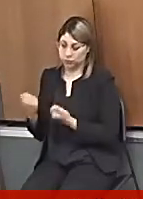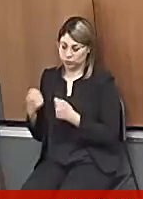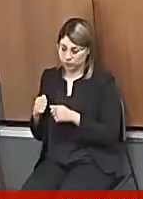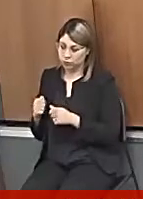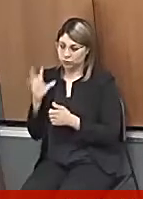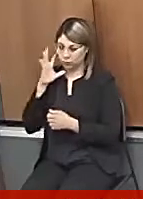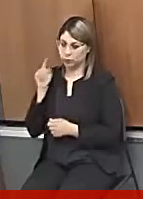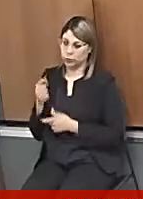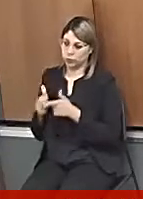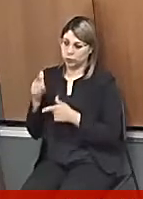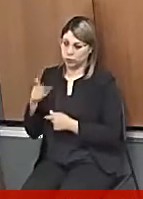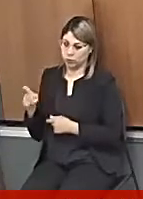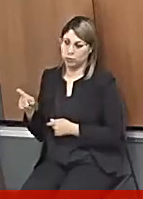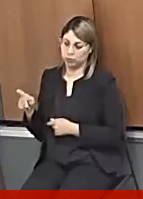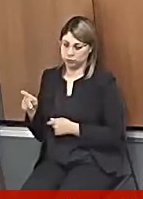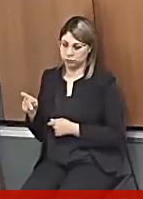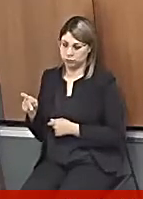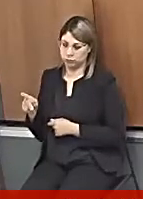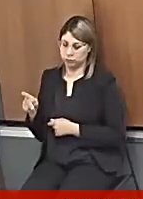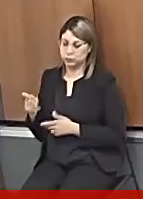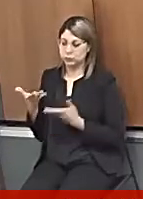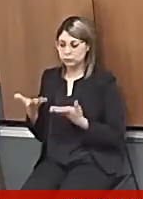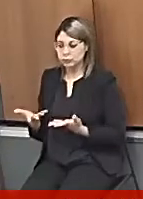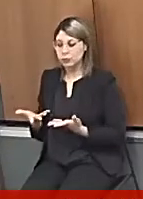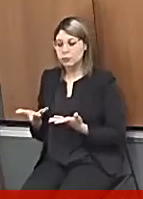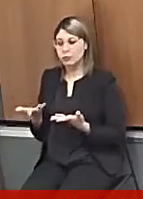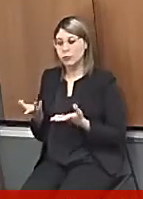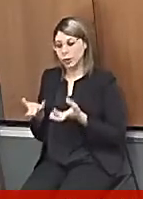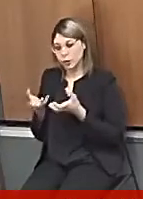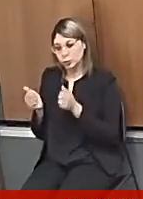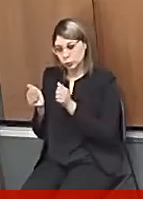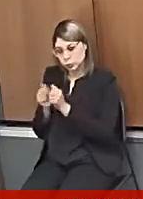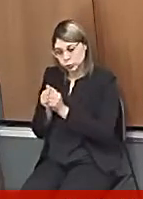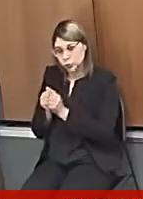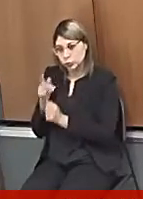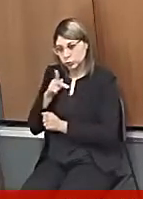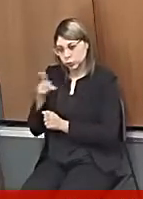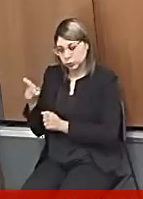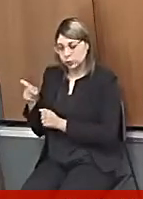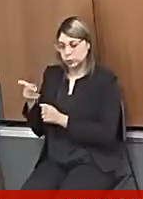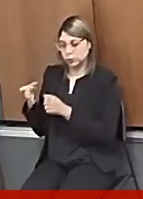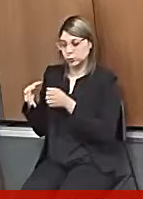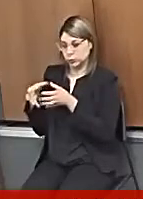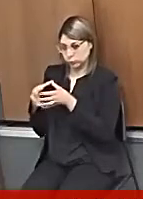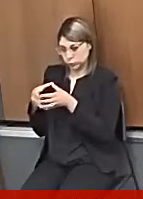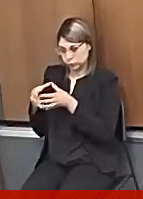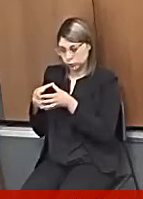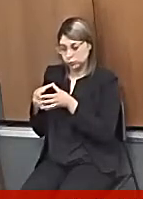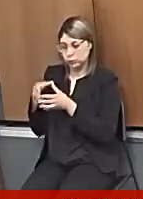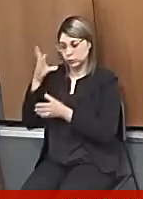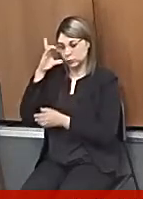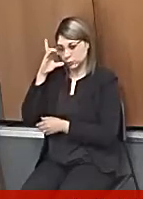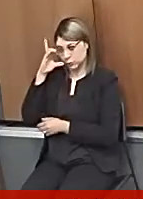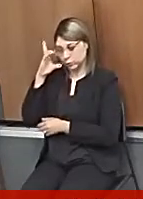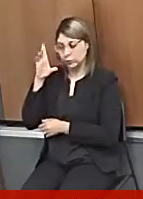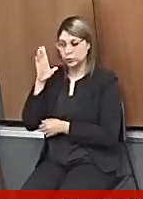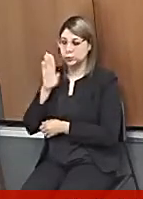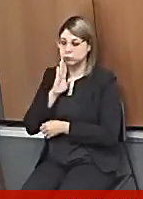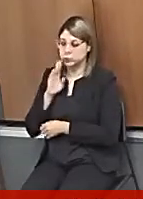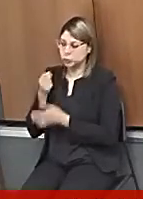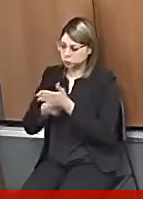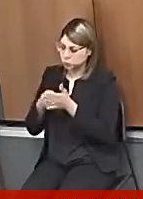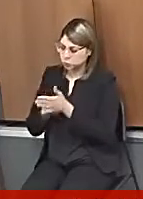e quero aqui fazer coro com o presidente dessa comissão é que é muito